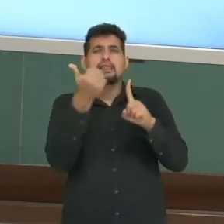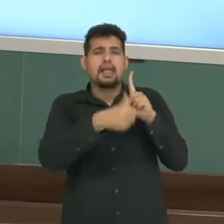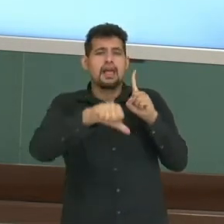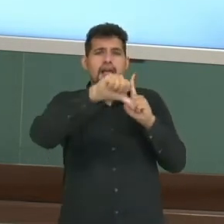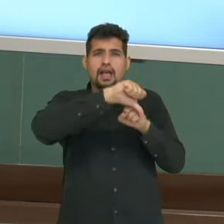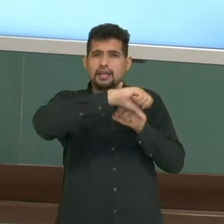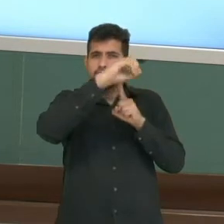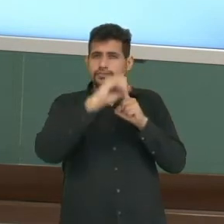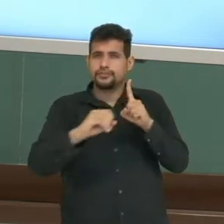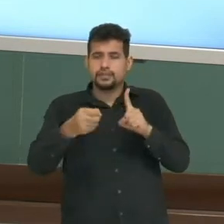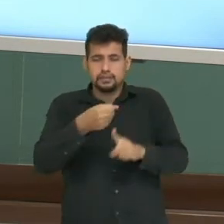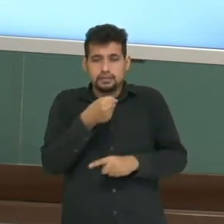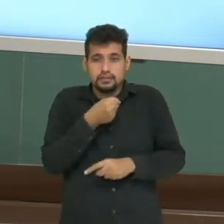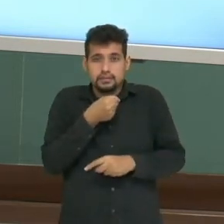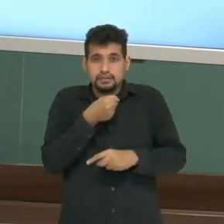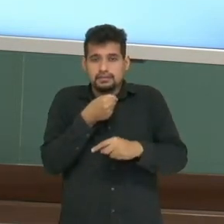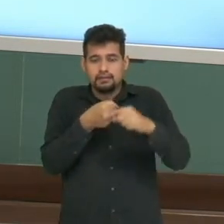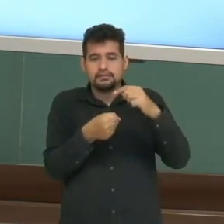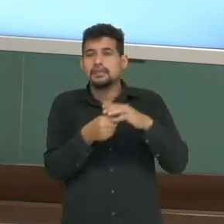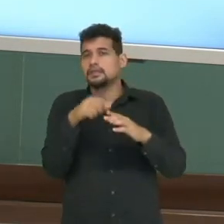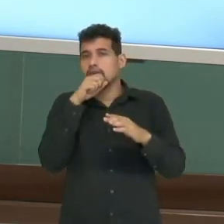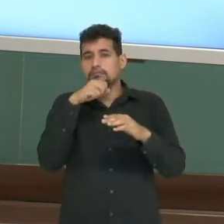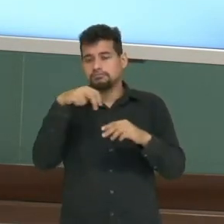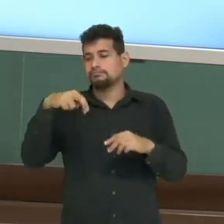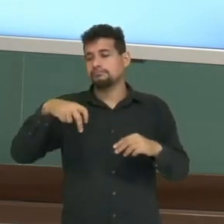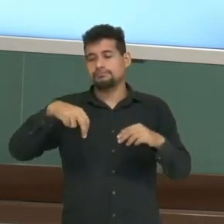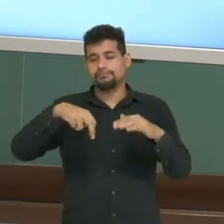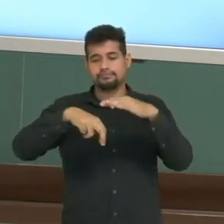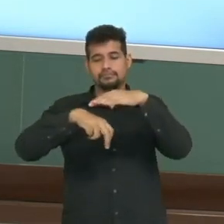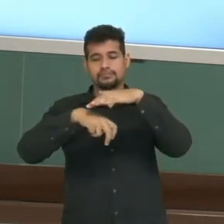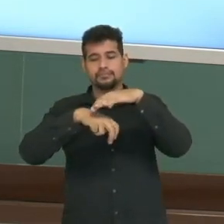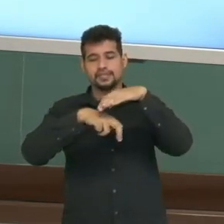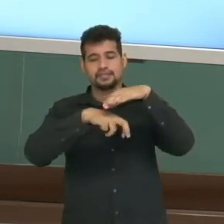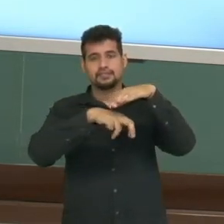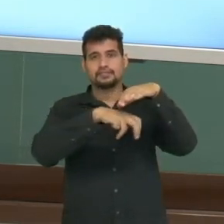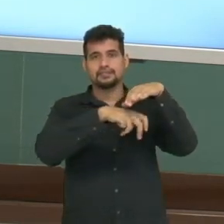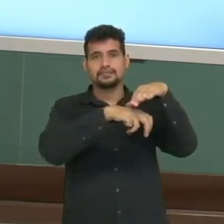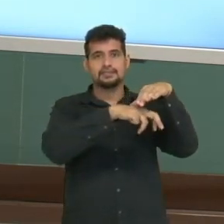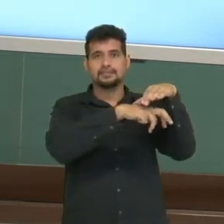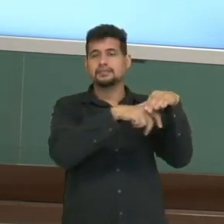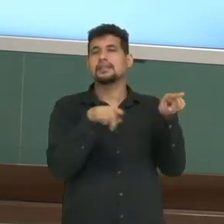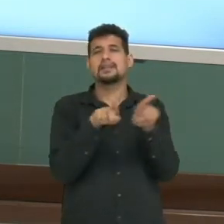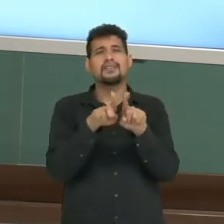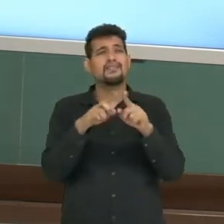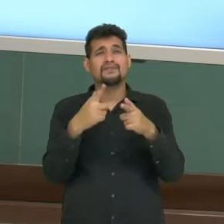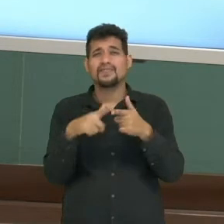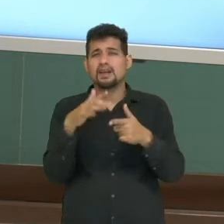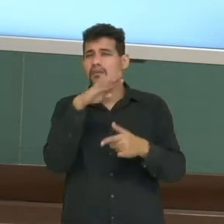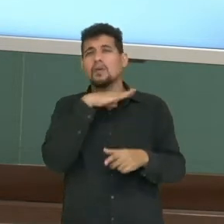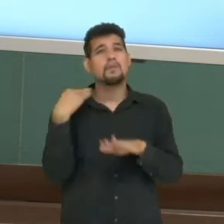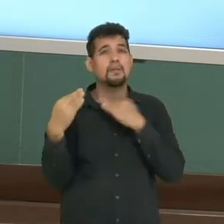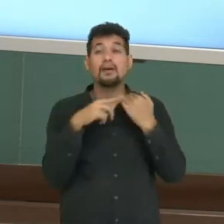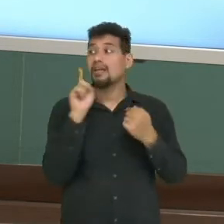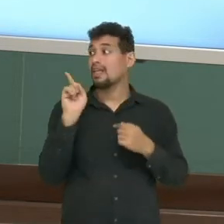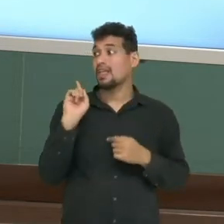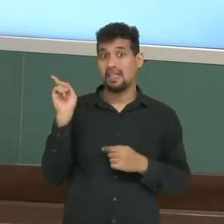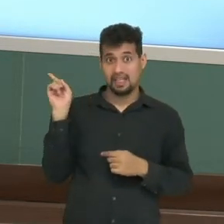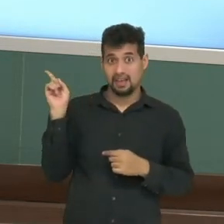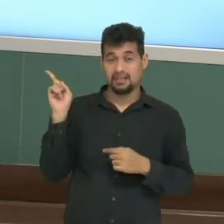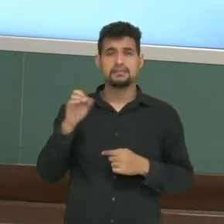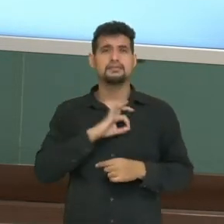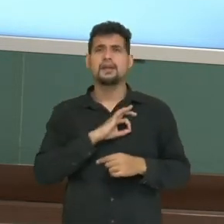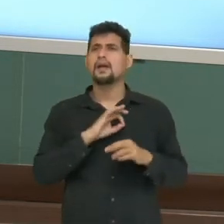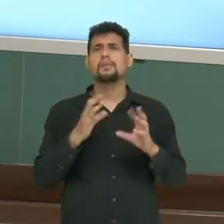anistia. E ele carrega ainda junto vários esqueletos, vários crânios ali então, do período em que ele estava